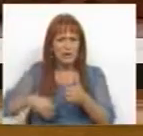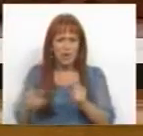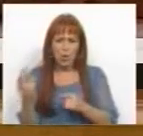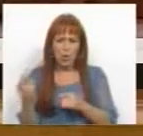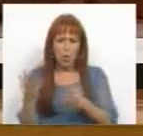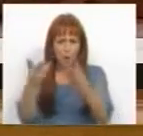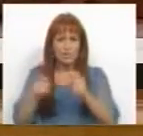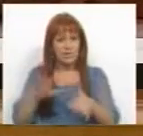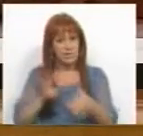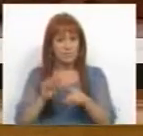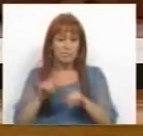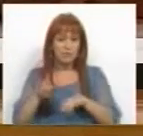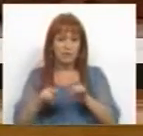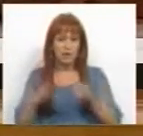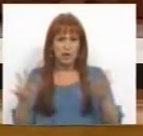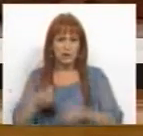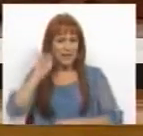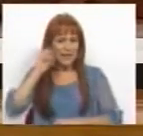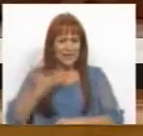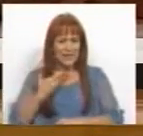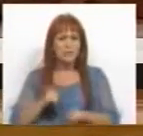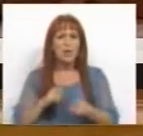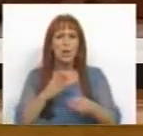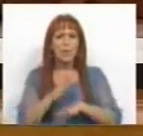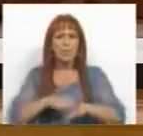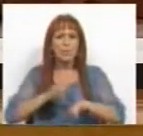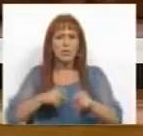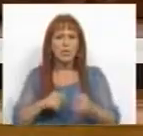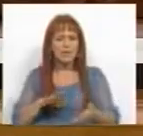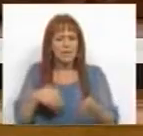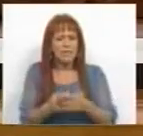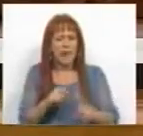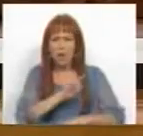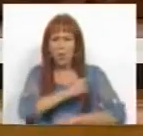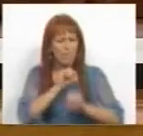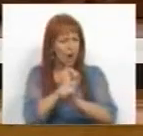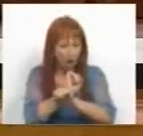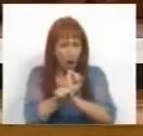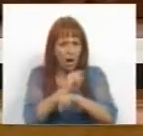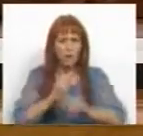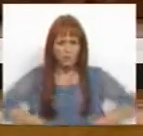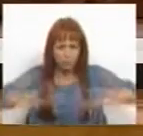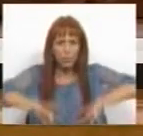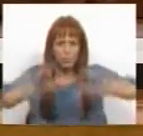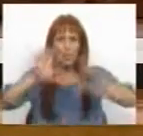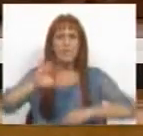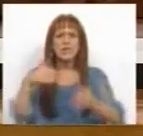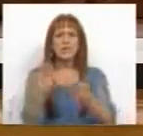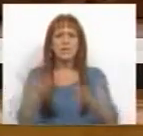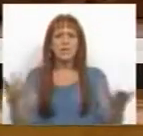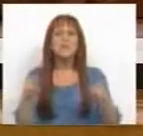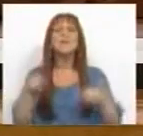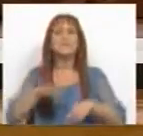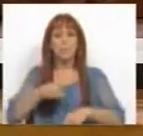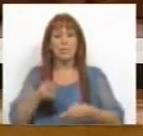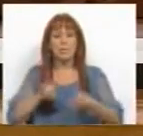Orçamental, nomeadamente no que diz respeito à redução do déficit, continuando por isso a constituir um forte entrave ao desenvolvimento do país.